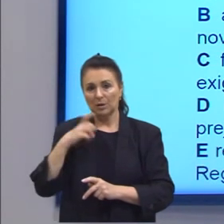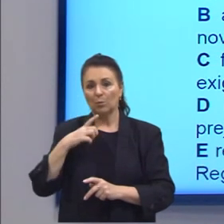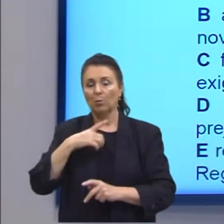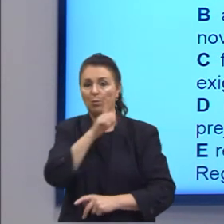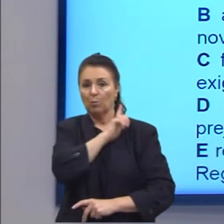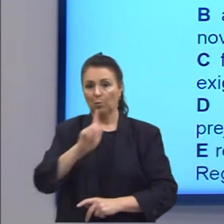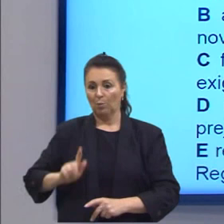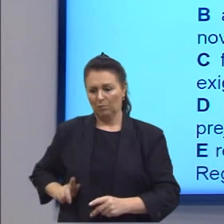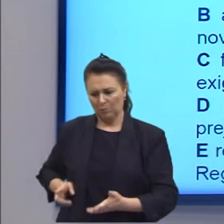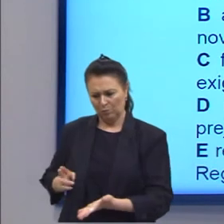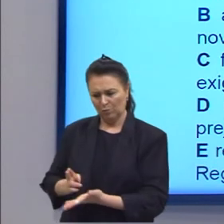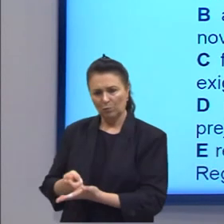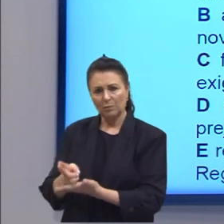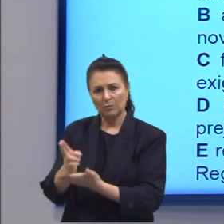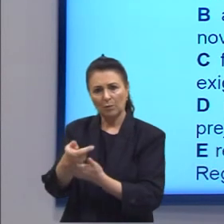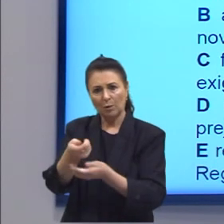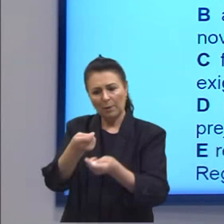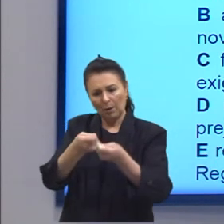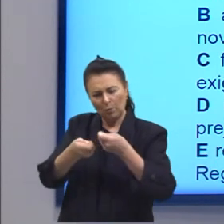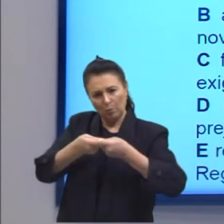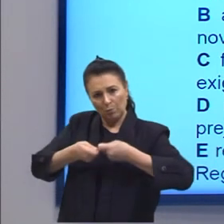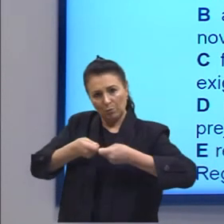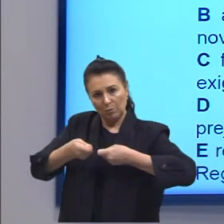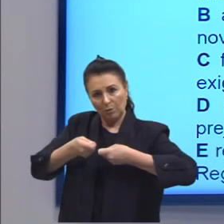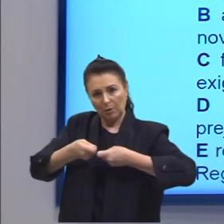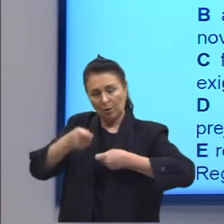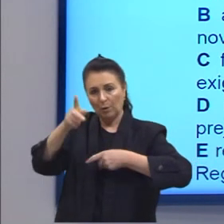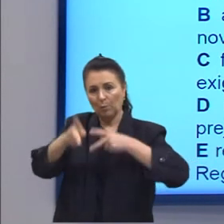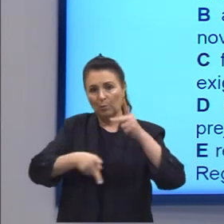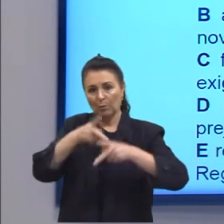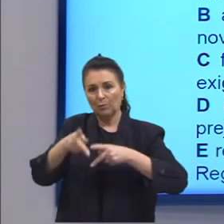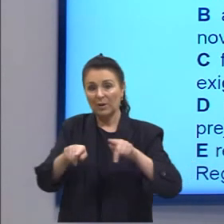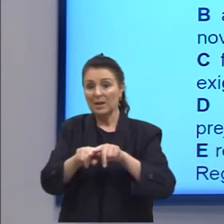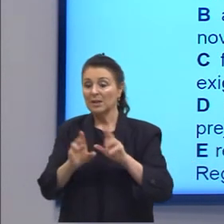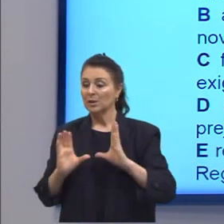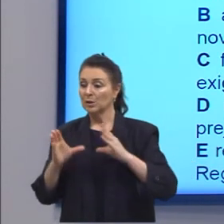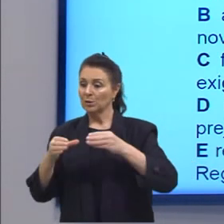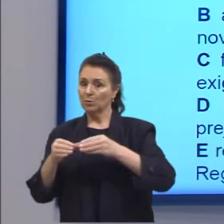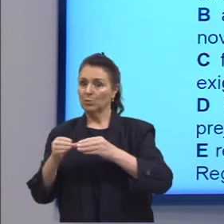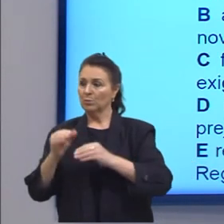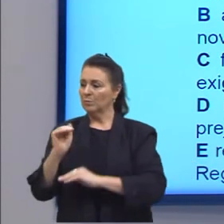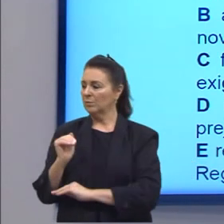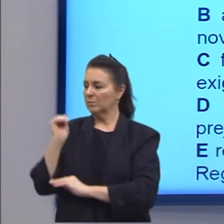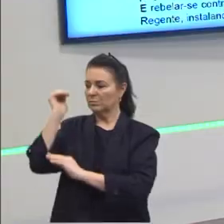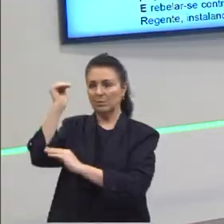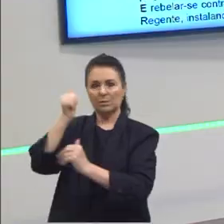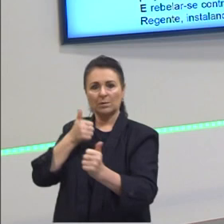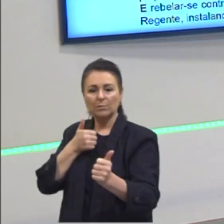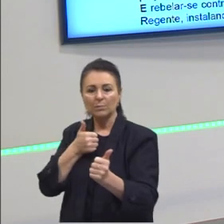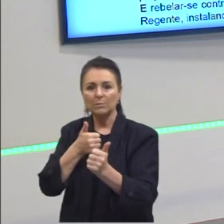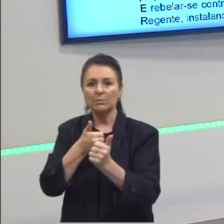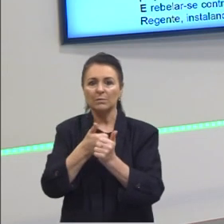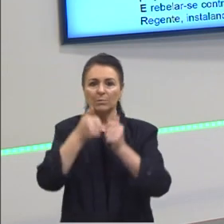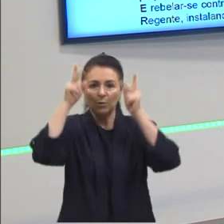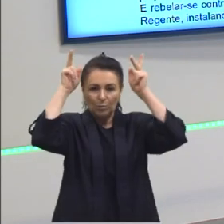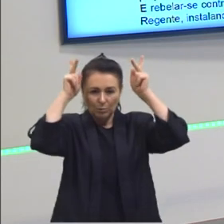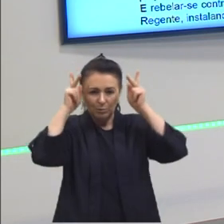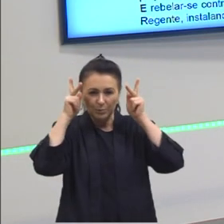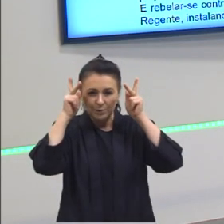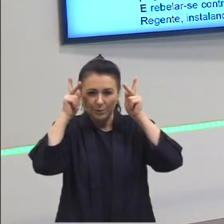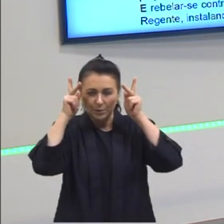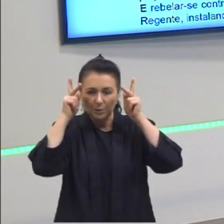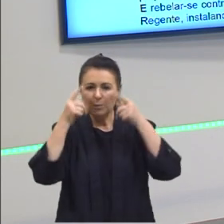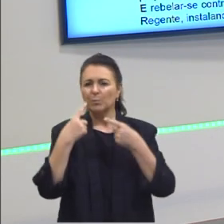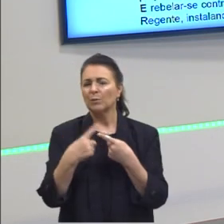controlar o povo e é ceviche naquele momento ela se o príncipe Regente para que